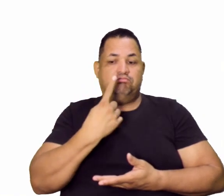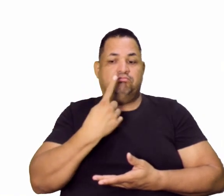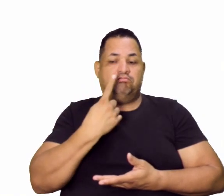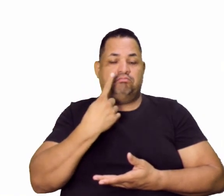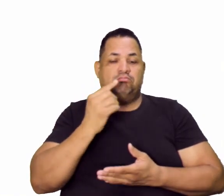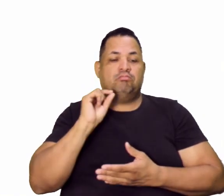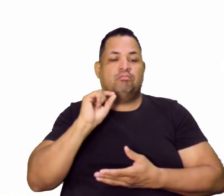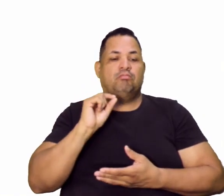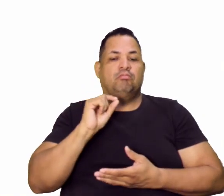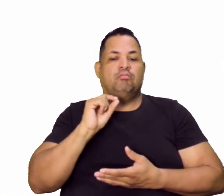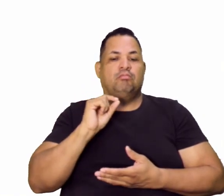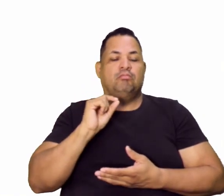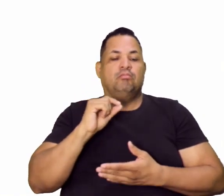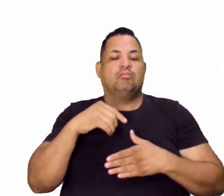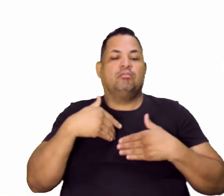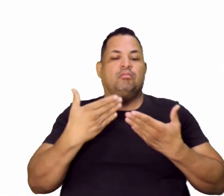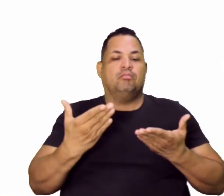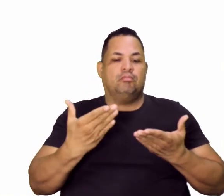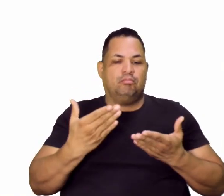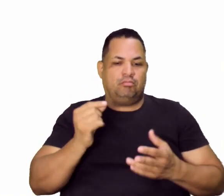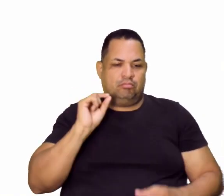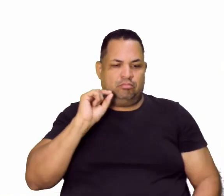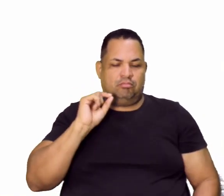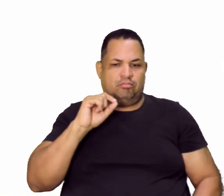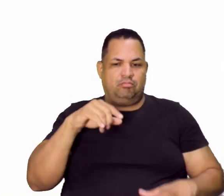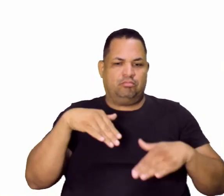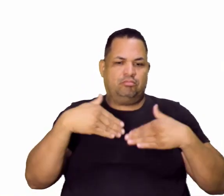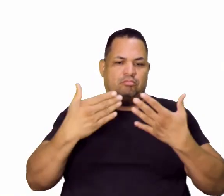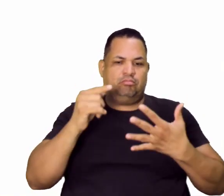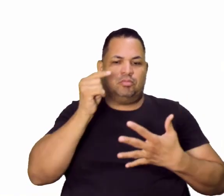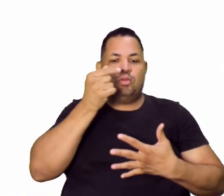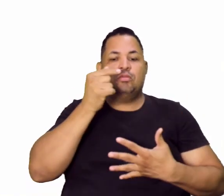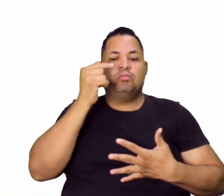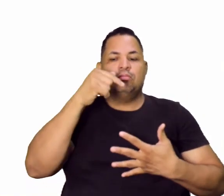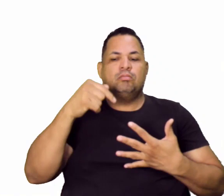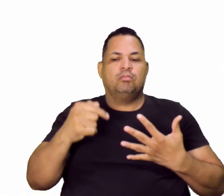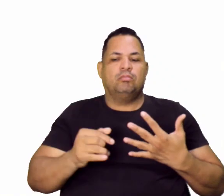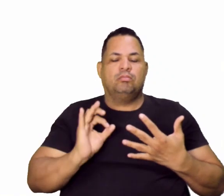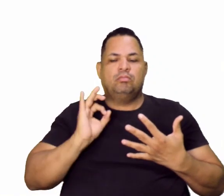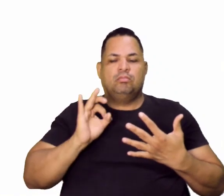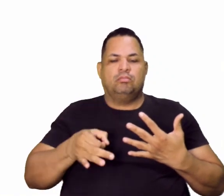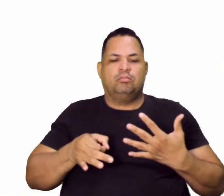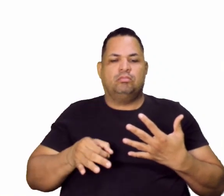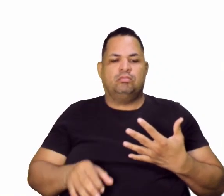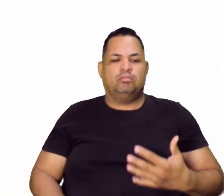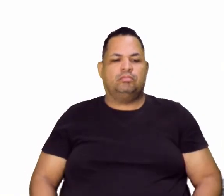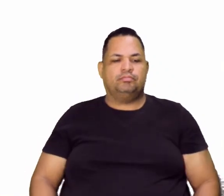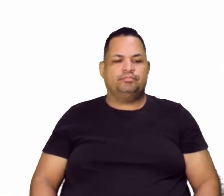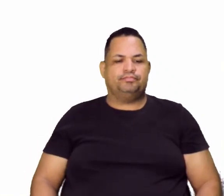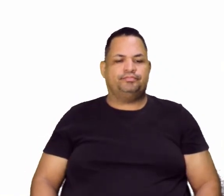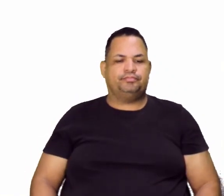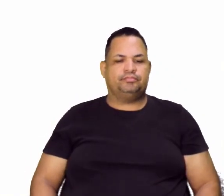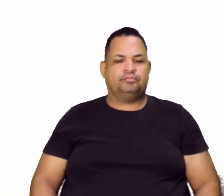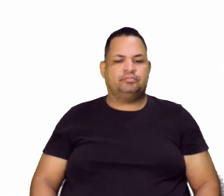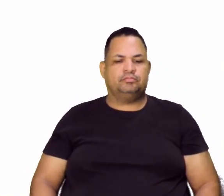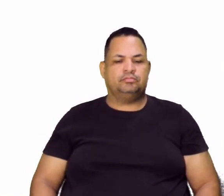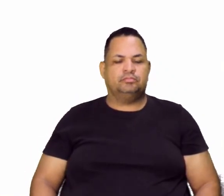de... Aí vocês... Qual dessas está correta, né? Então vamos direto à